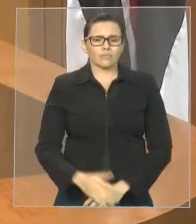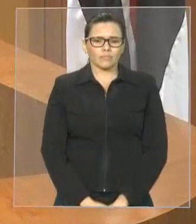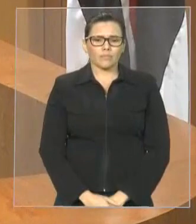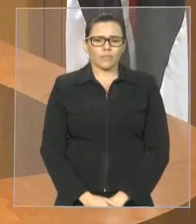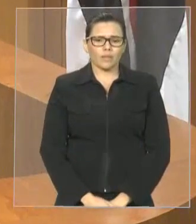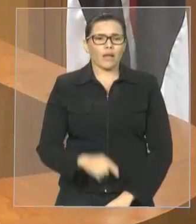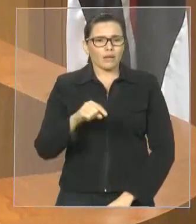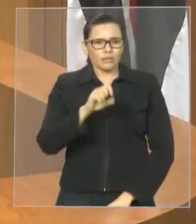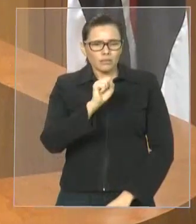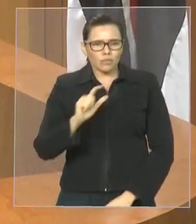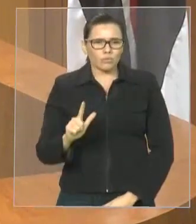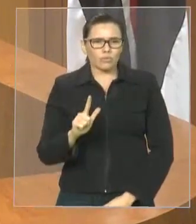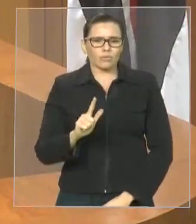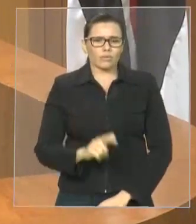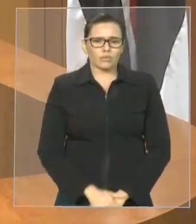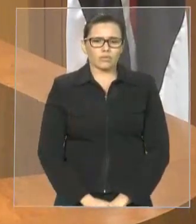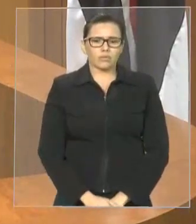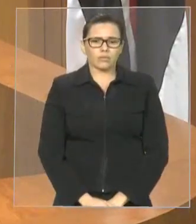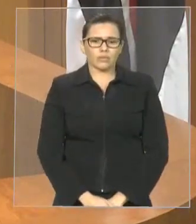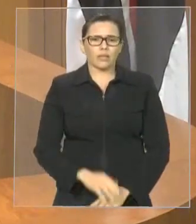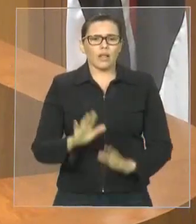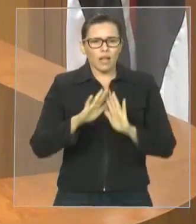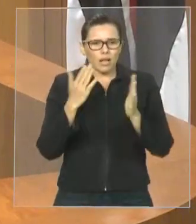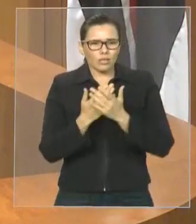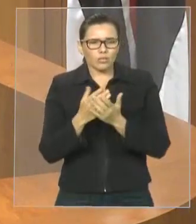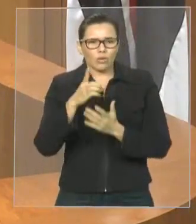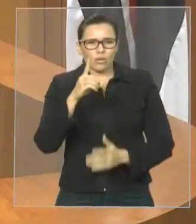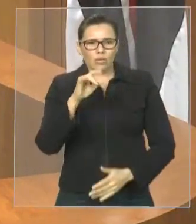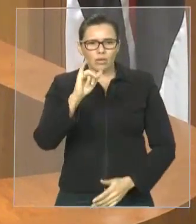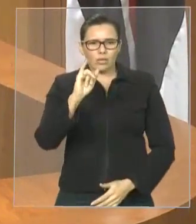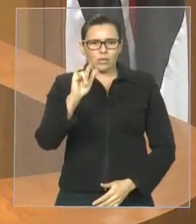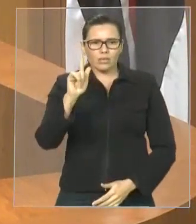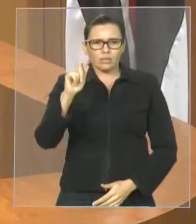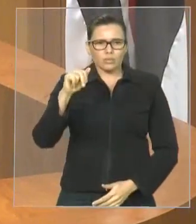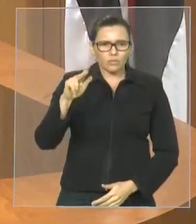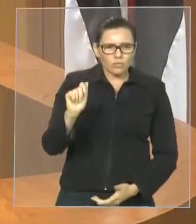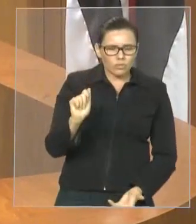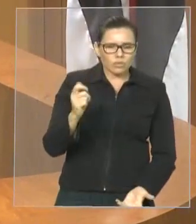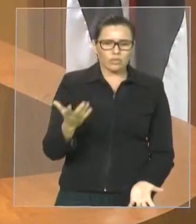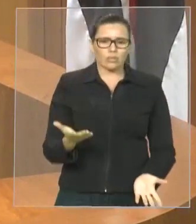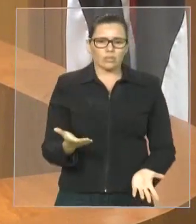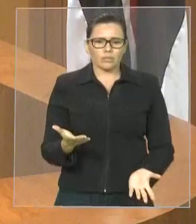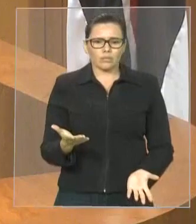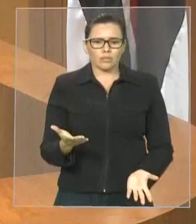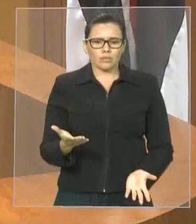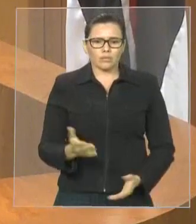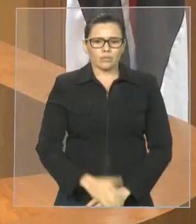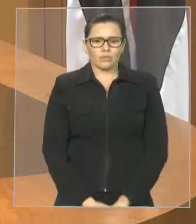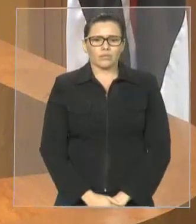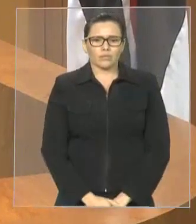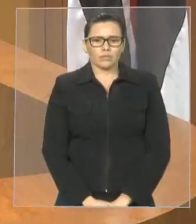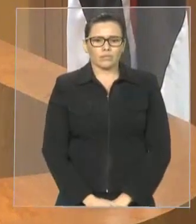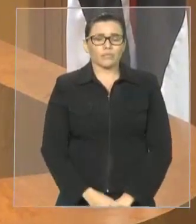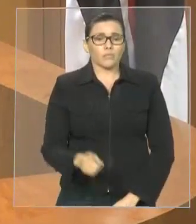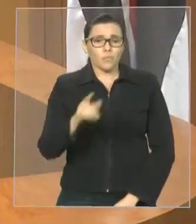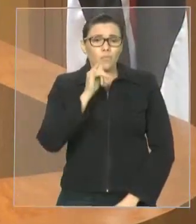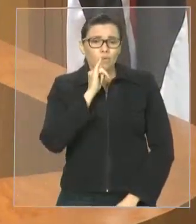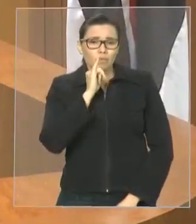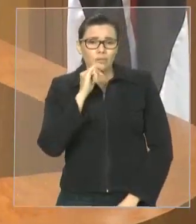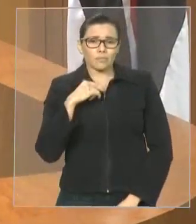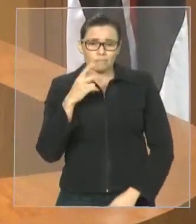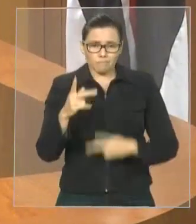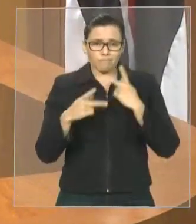do governo do estado agora para poder ajudar o prefeito a governar a cidade, já que não consegue governar sozinho? Eu vou dar um exemplo só